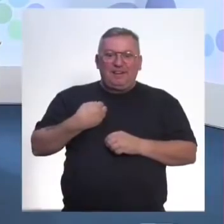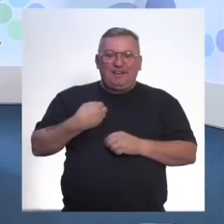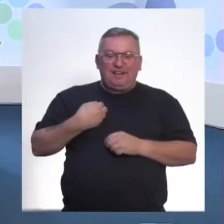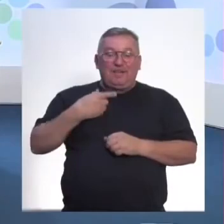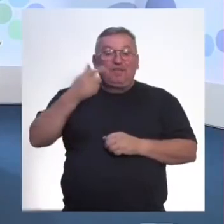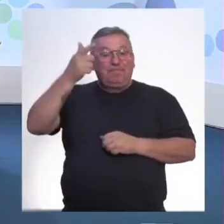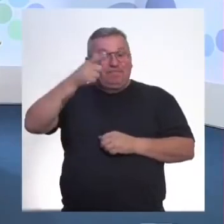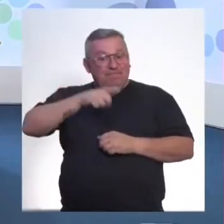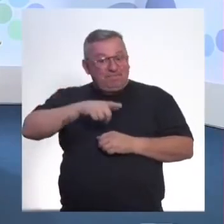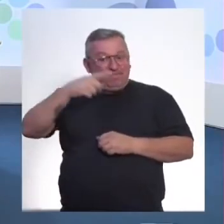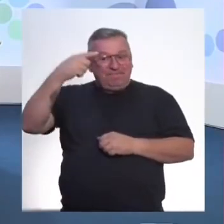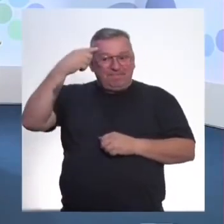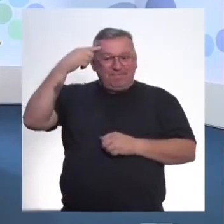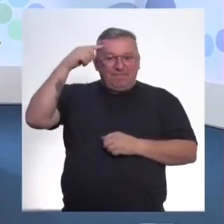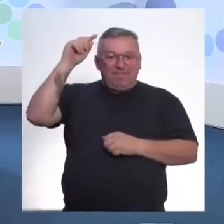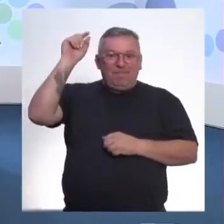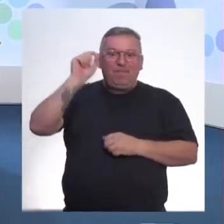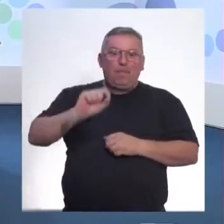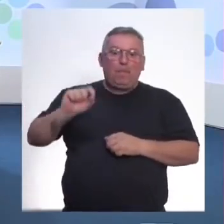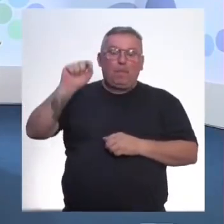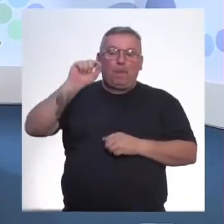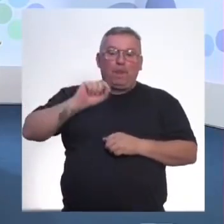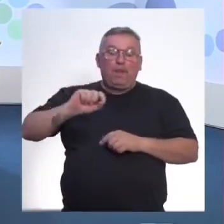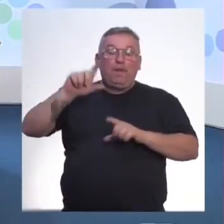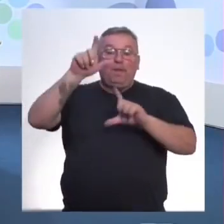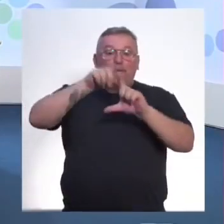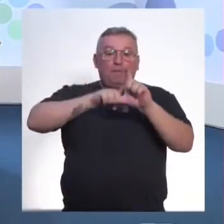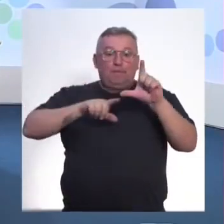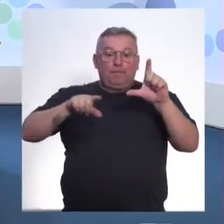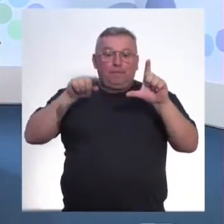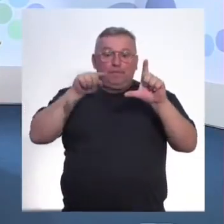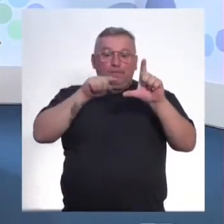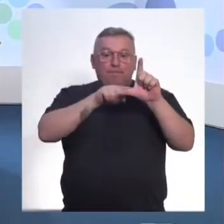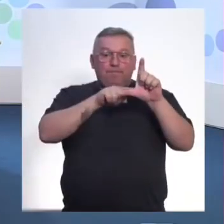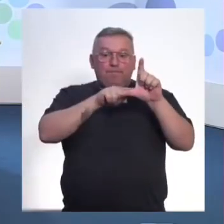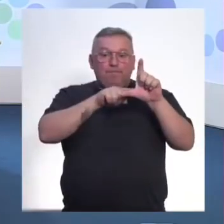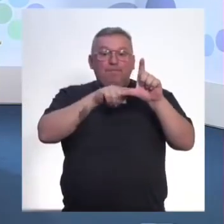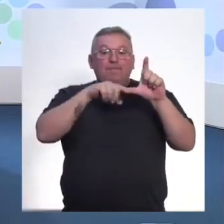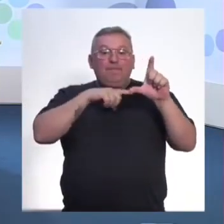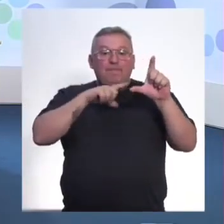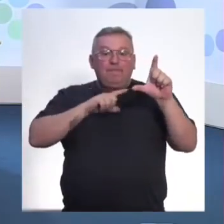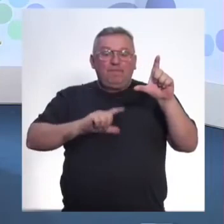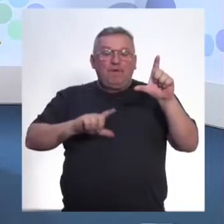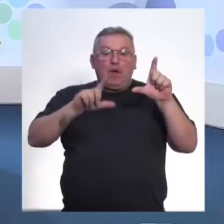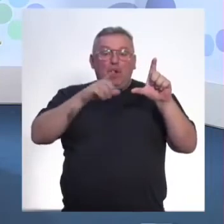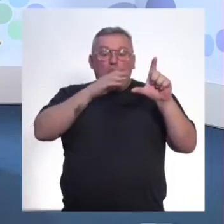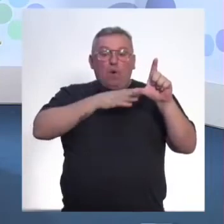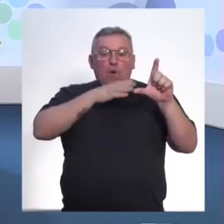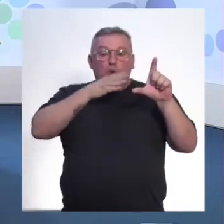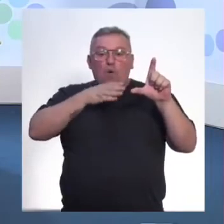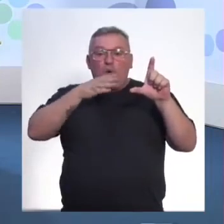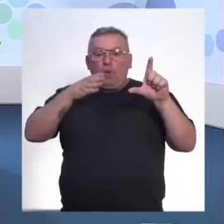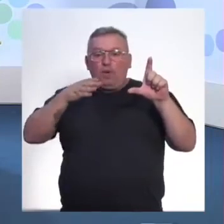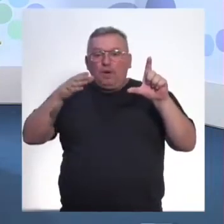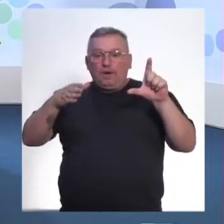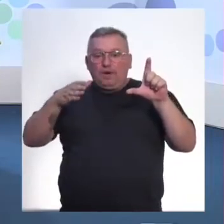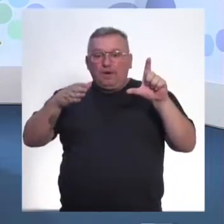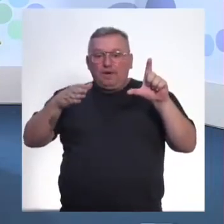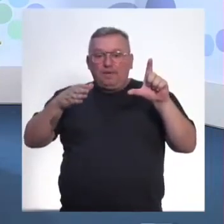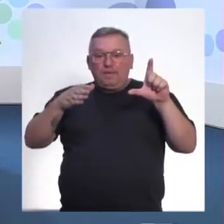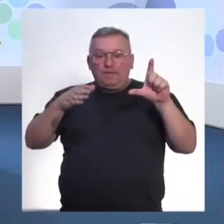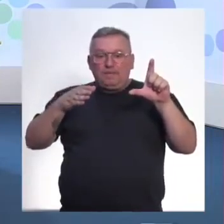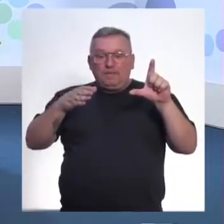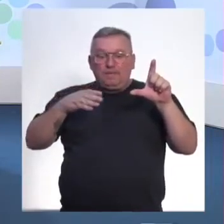de novo, a ideia do quê? Do ponto. E o ponto, ele tem a ordem. Que ordem é essa?